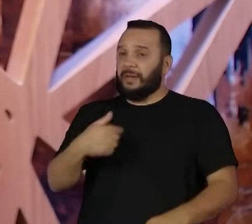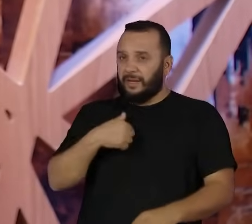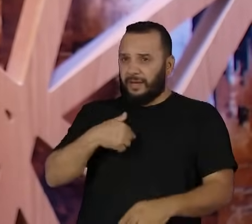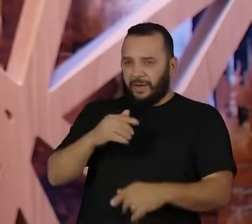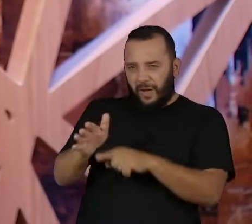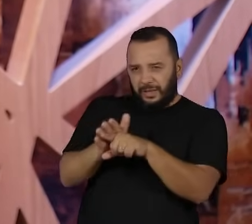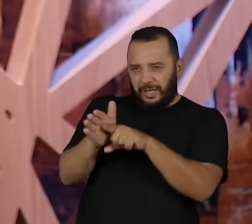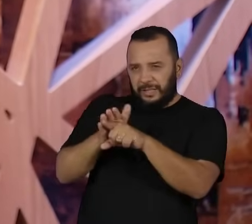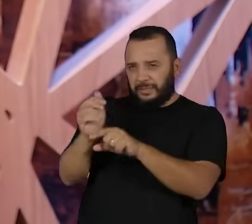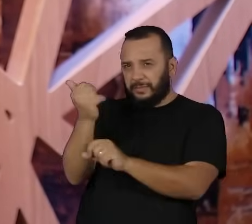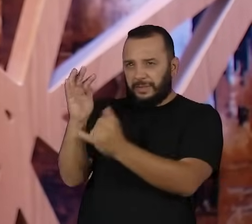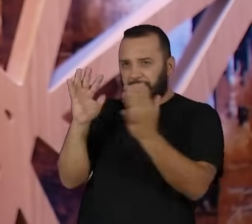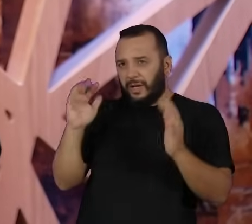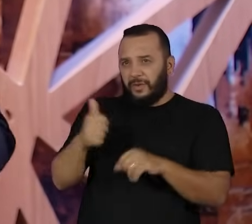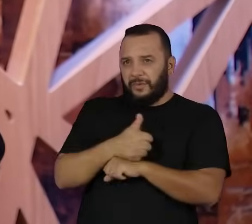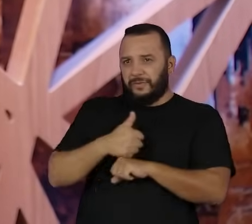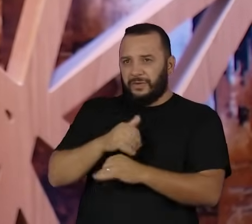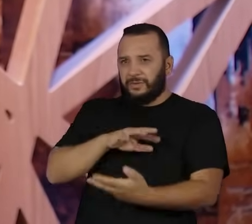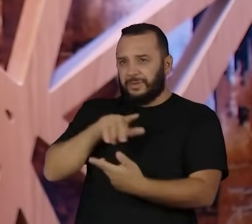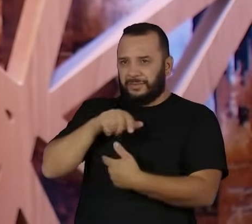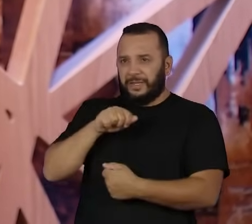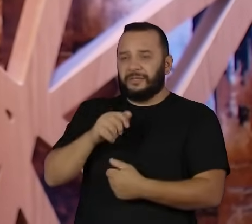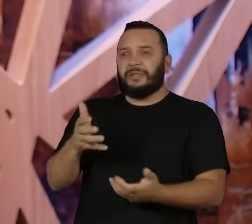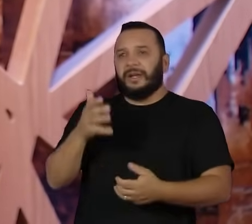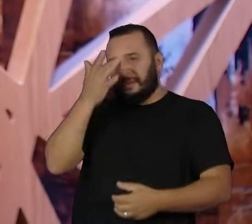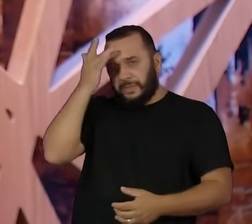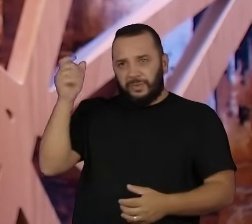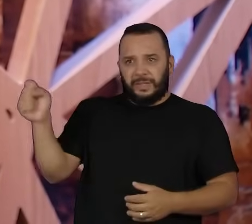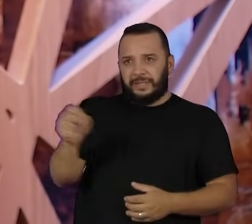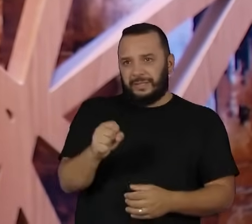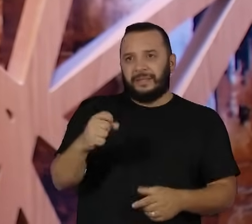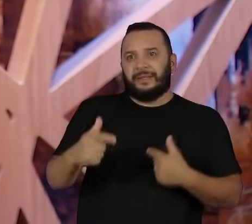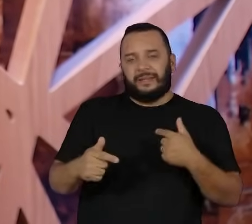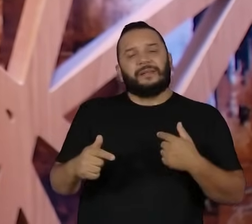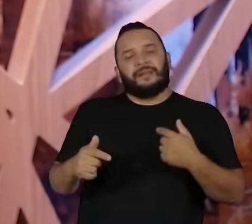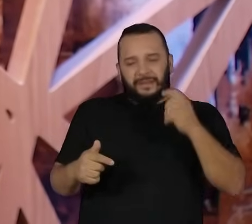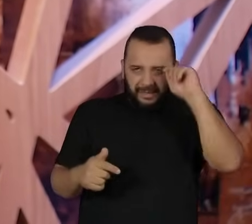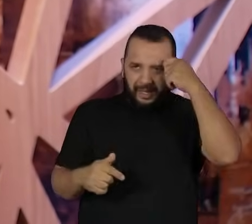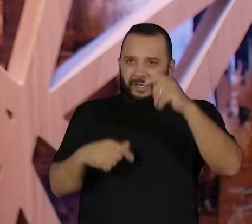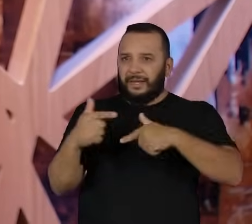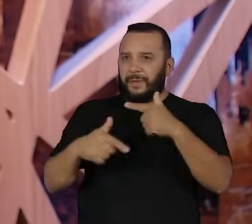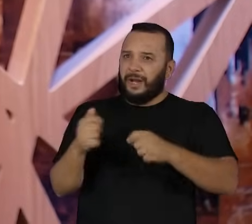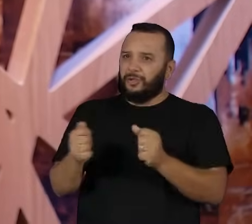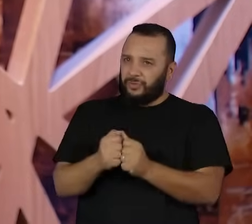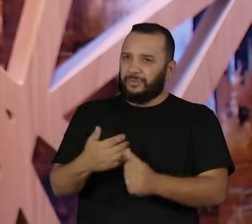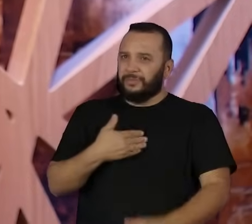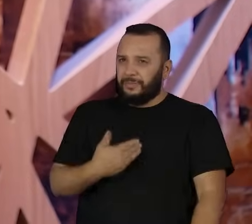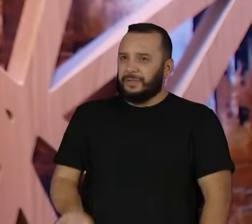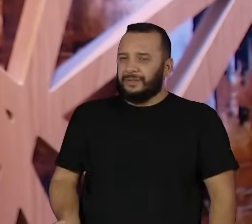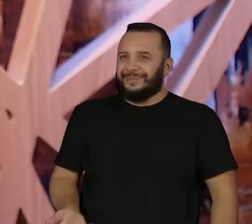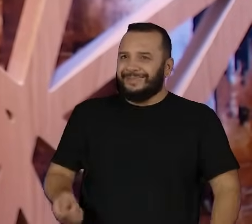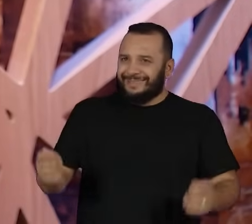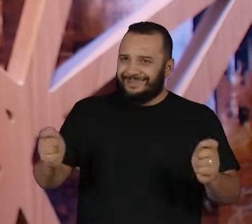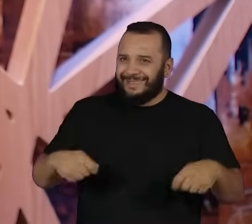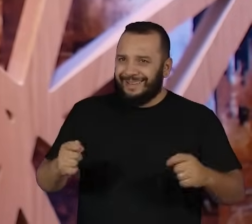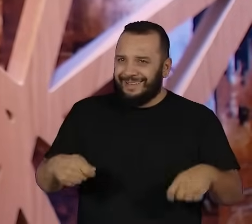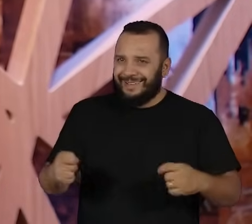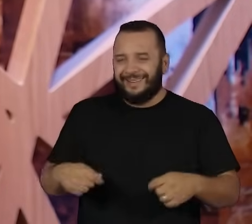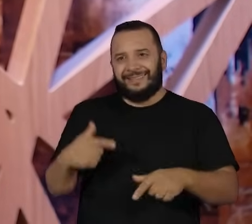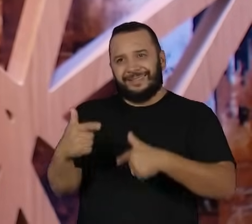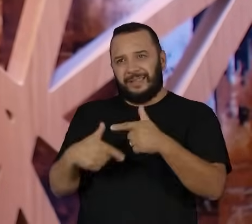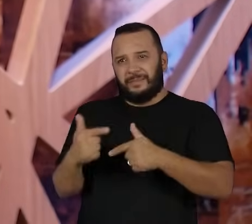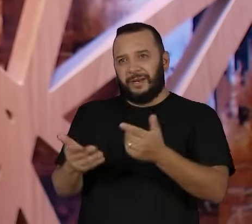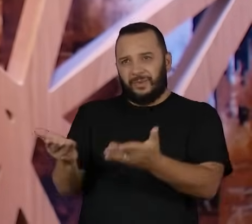ambiental, especialista em sustentabilidade, quero trazer mais pessoas negras para esse meio. Quero que as pessoas saibam que é possível trabalhar